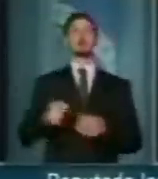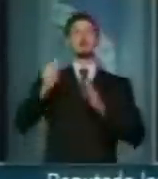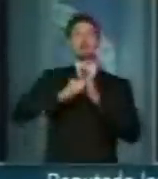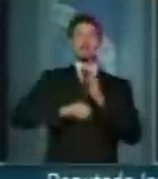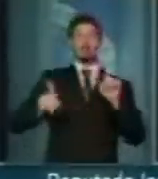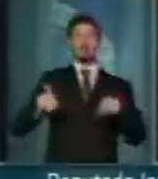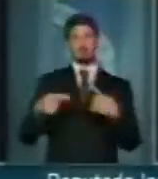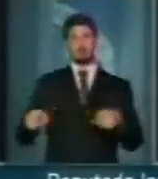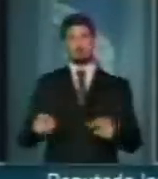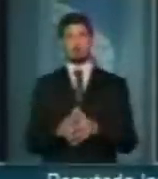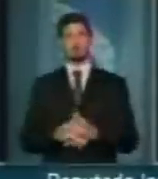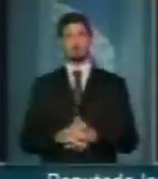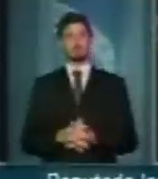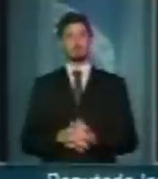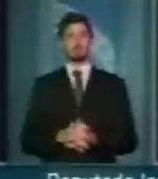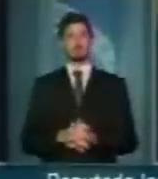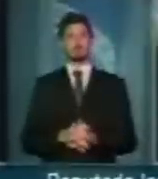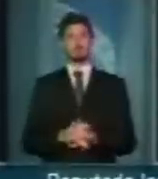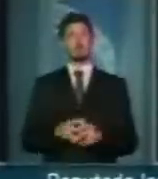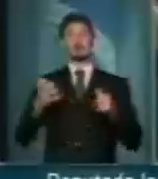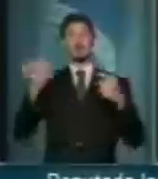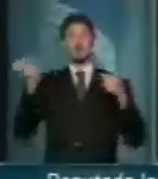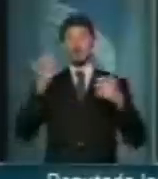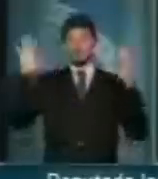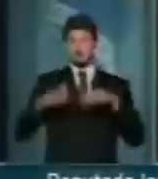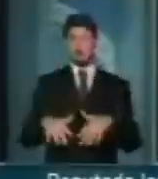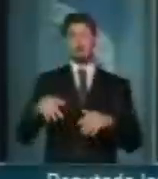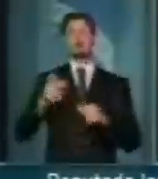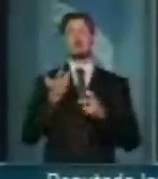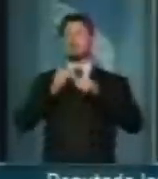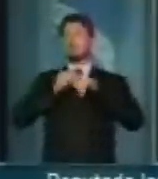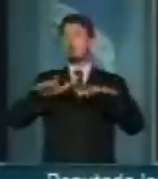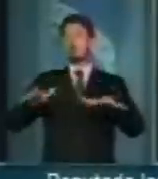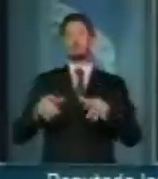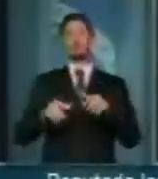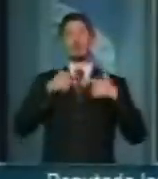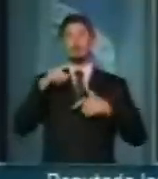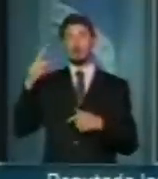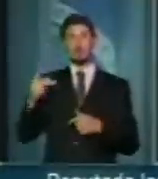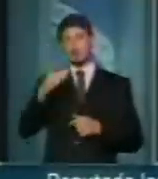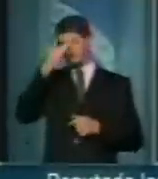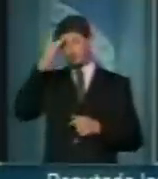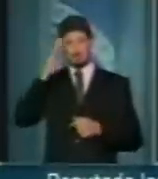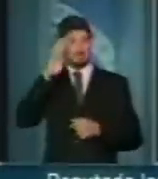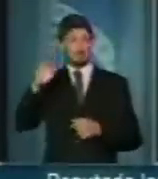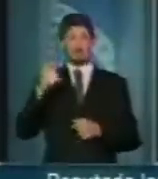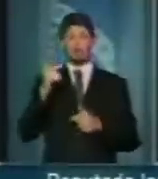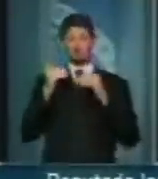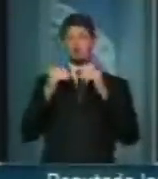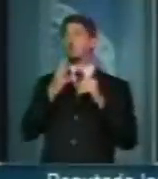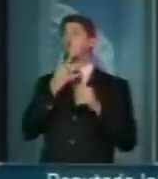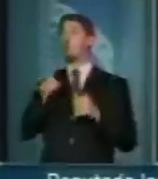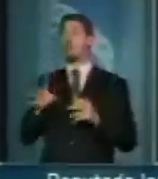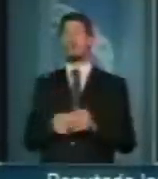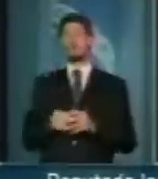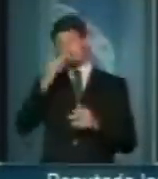possa respirar e transitar e distribuir a sua obra, principalmente para quem não tem escala, para quem não pode produzir mais de 1.000